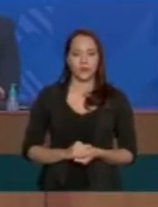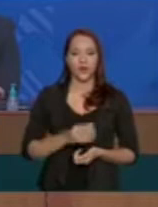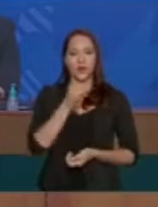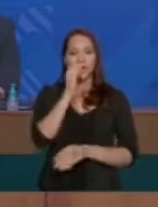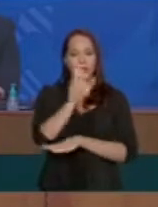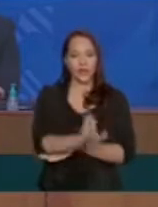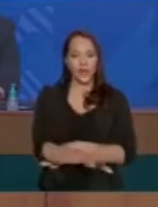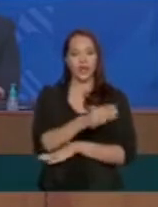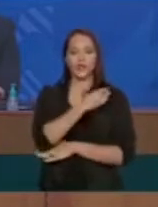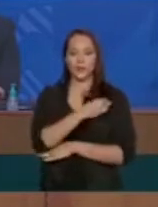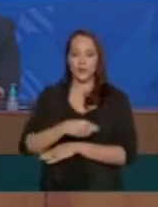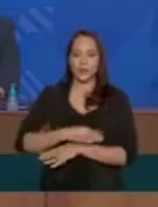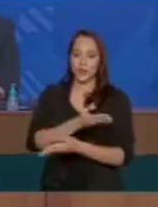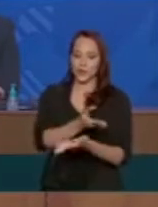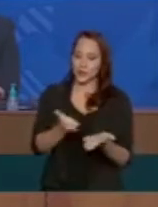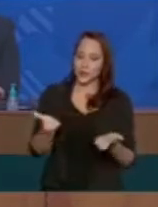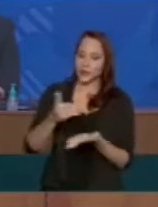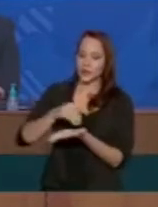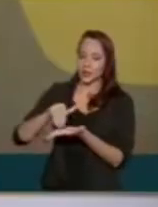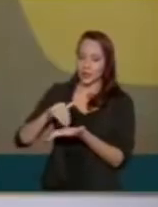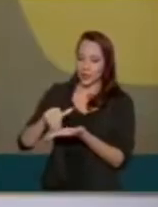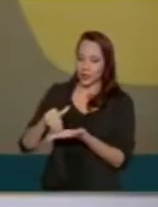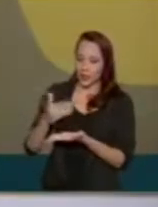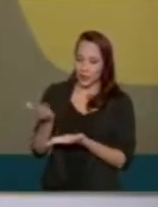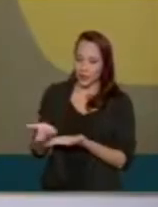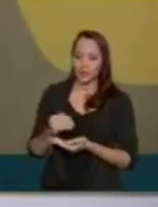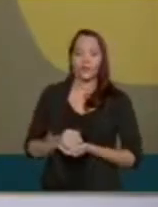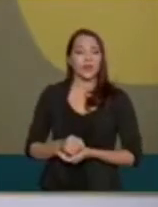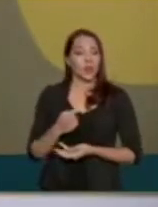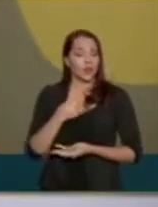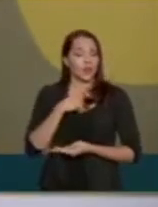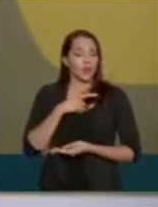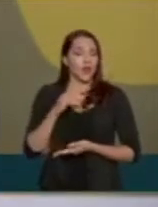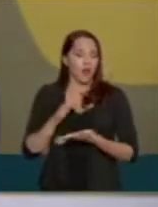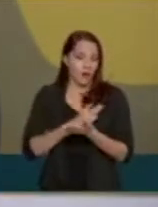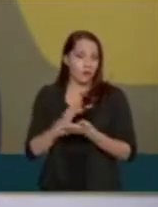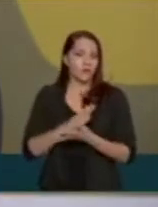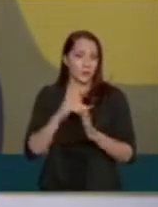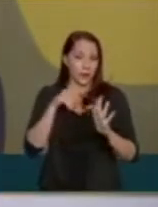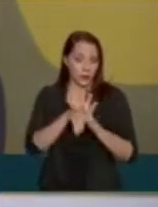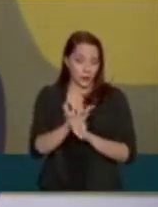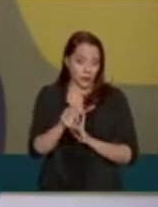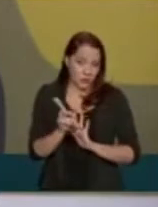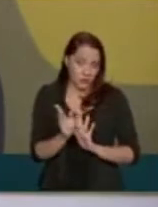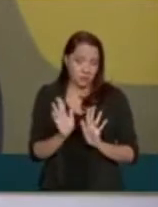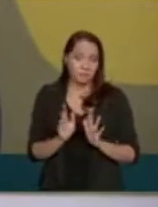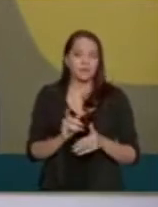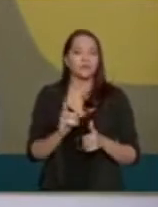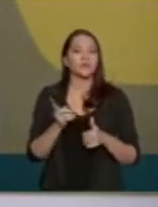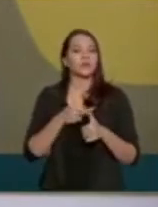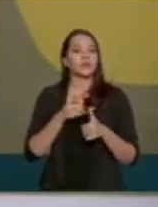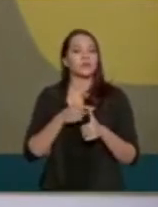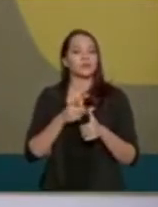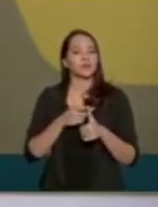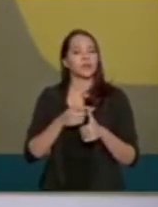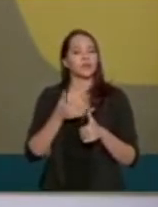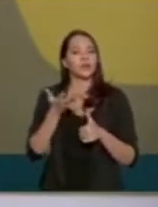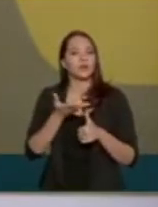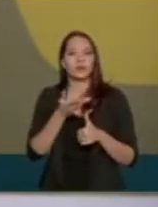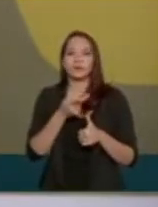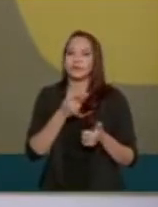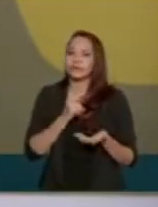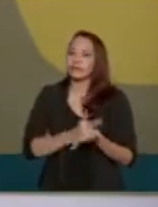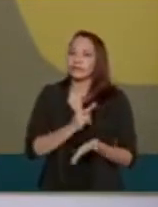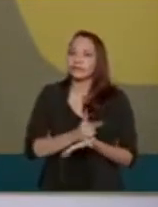Boa tarde, ministro, secretário. Eu tenho algumas perguntas. A primeira, eu queria insistir